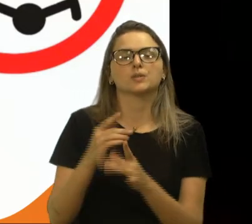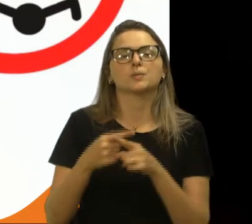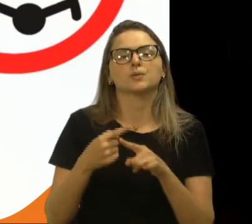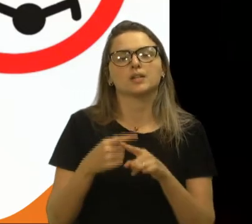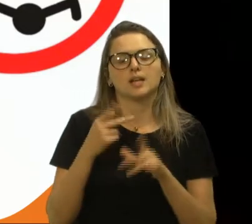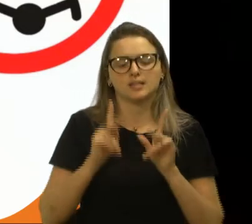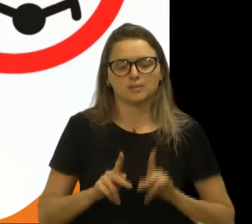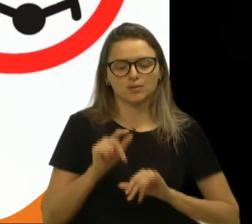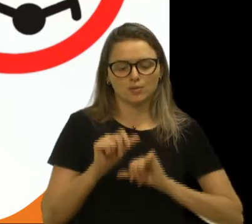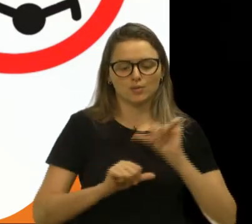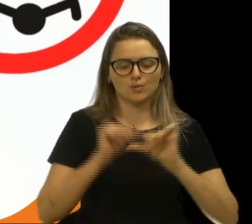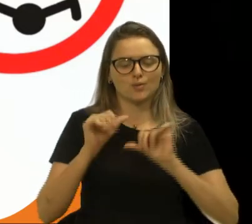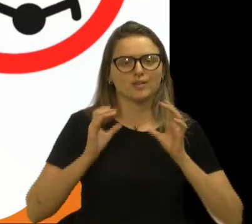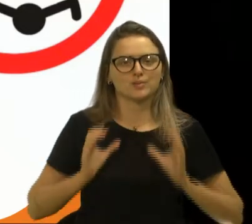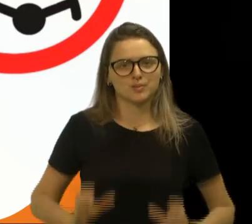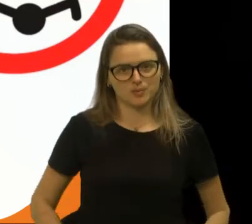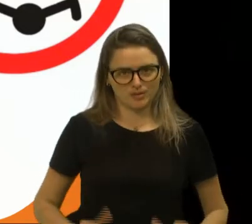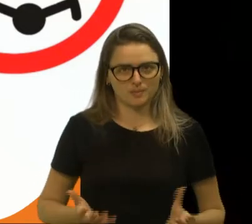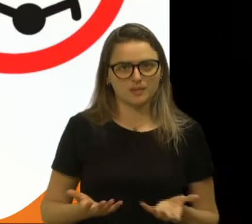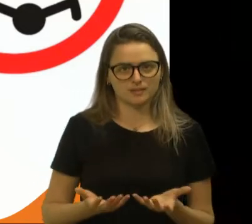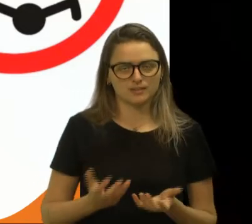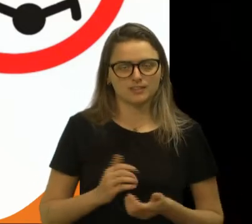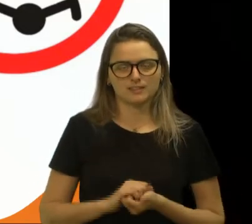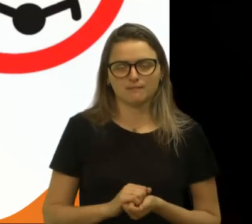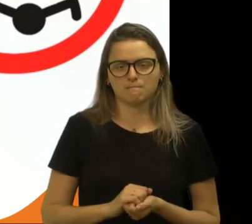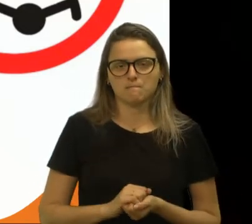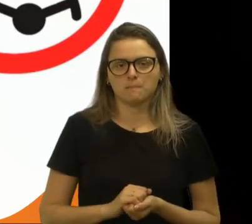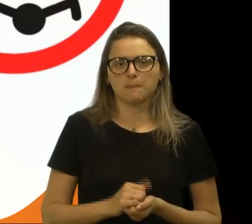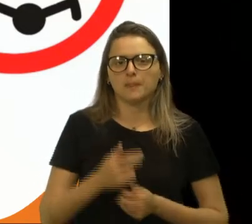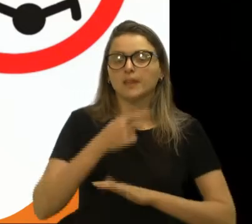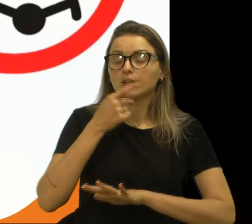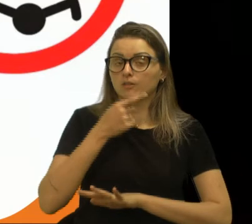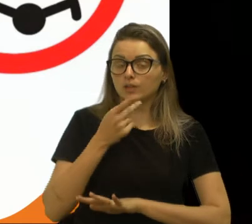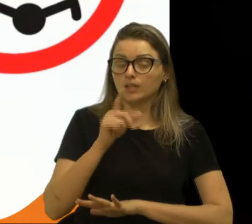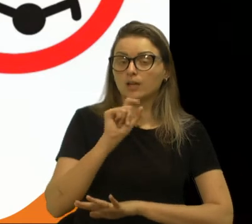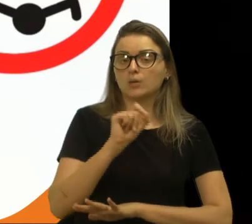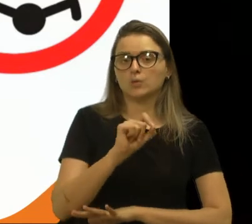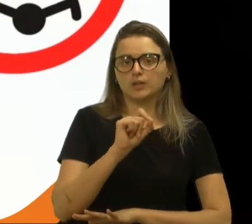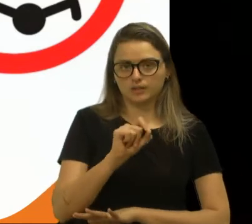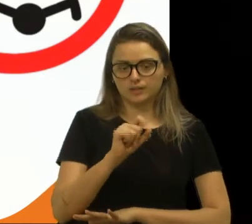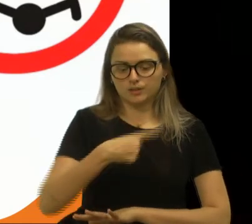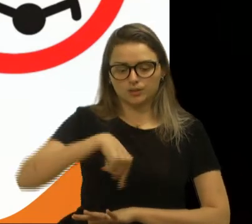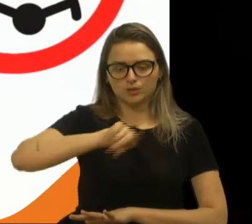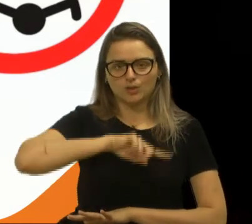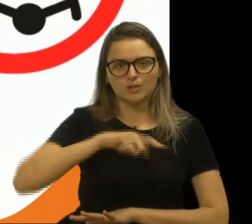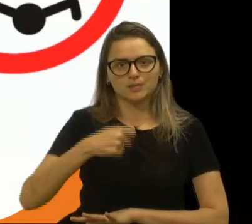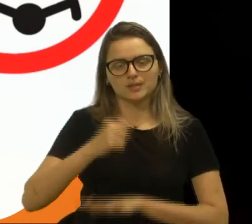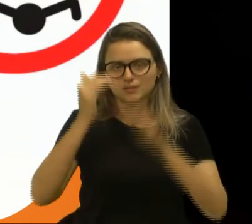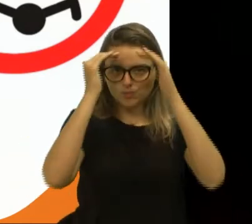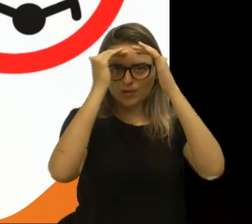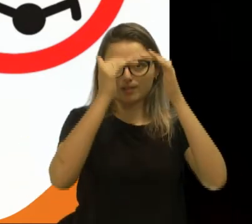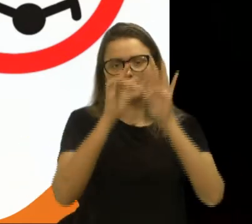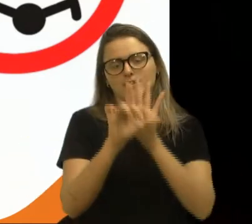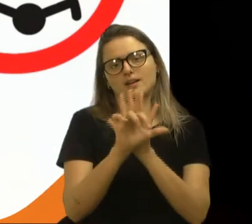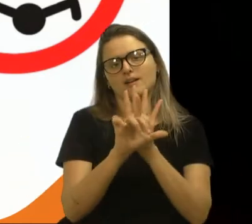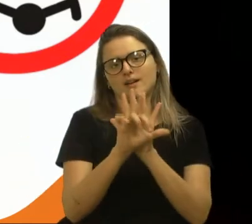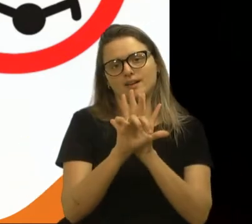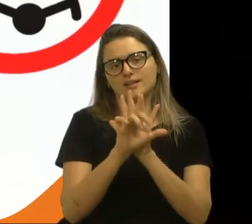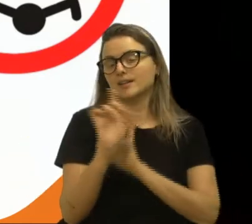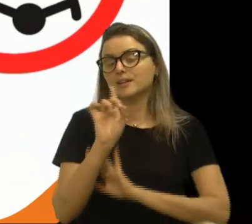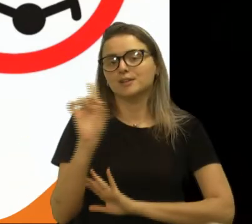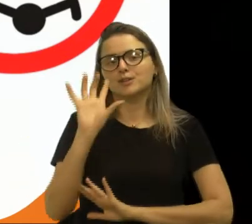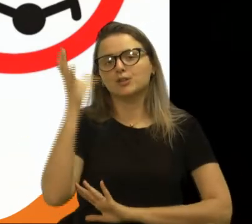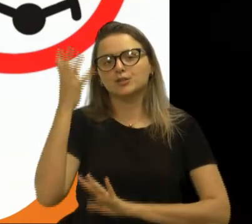alterando o seu comportamento. Então, ressaltar de que precisamos cumprir a lei, né? Não adianta de